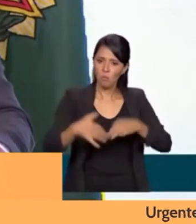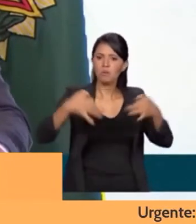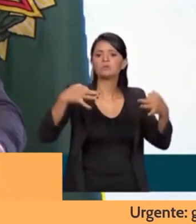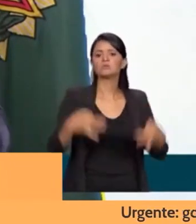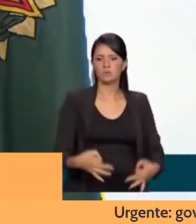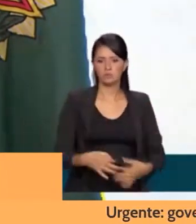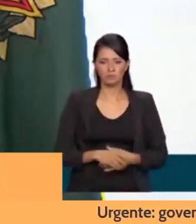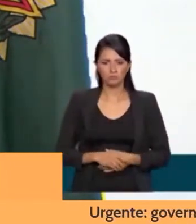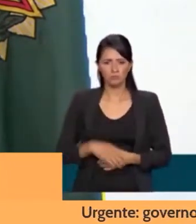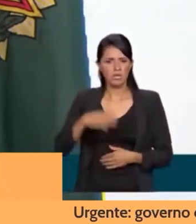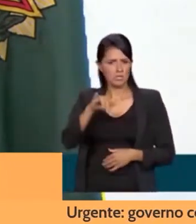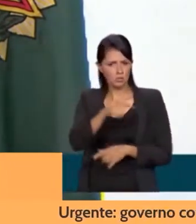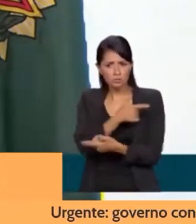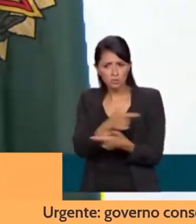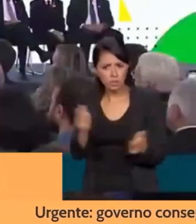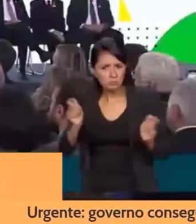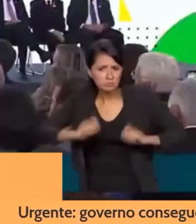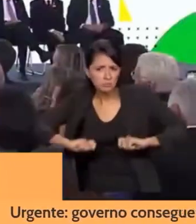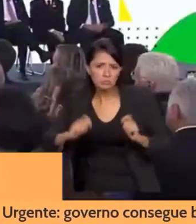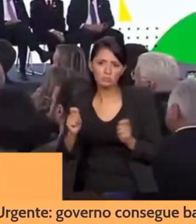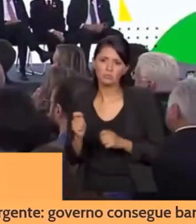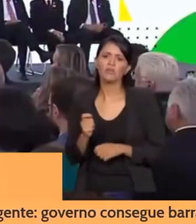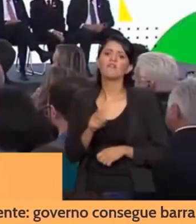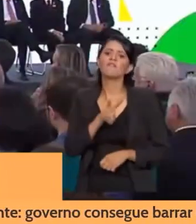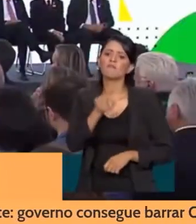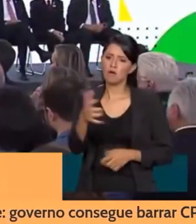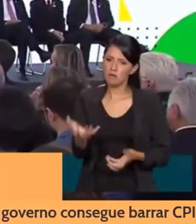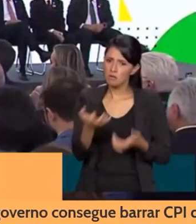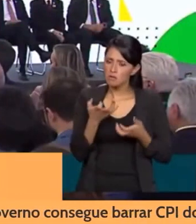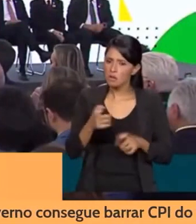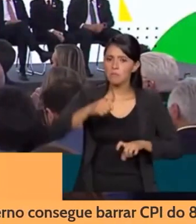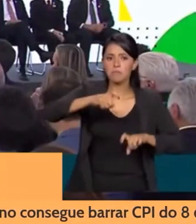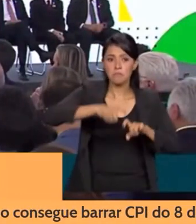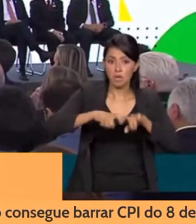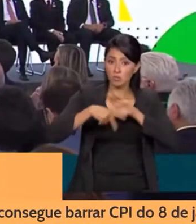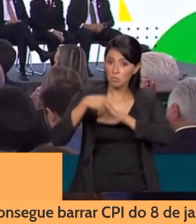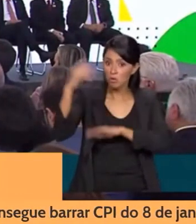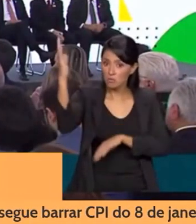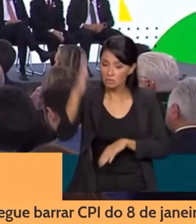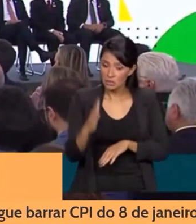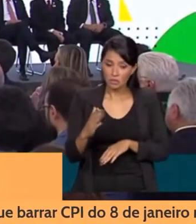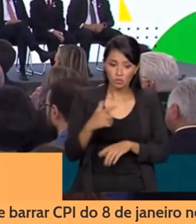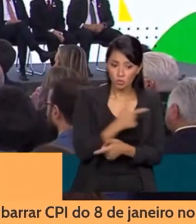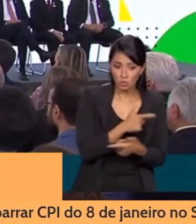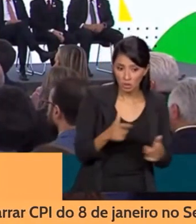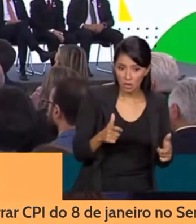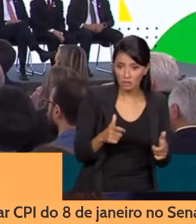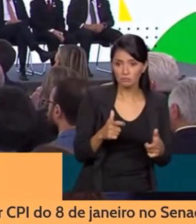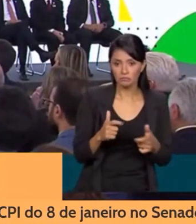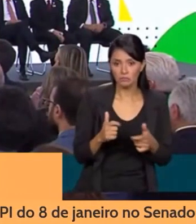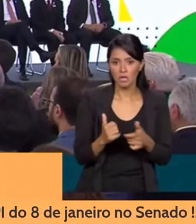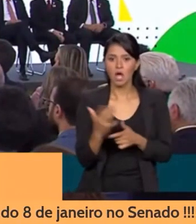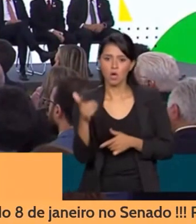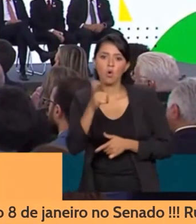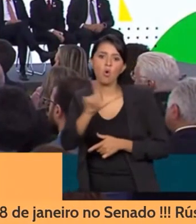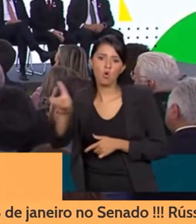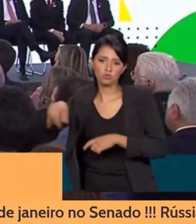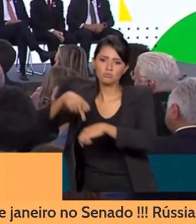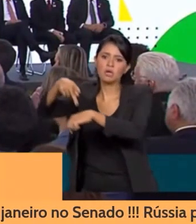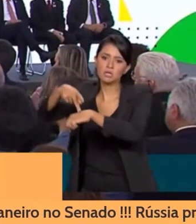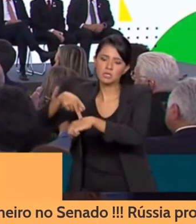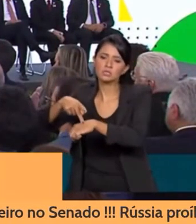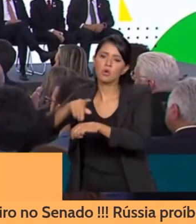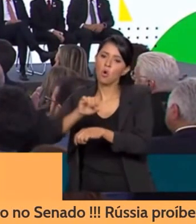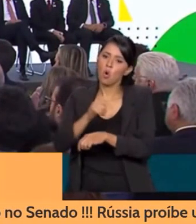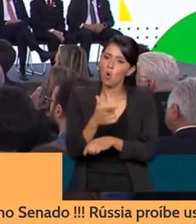se não tiver condições a gente vai querer médico os brasileiros formados no estrangeiro ou médicos estrangeiros que